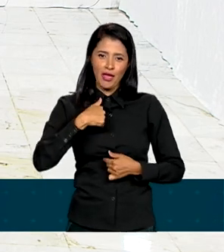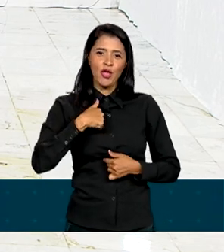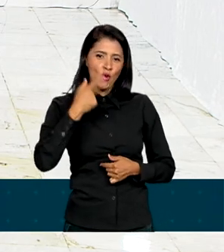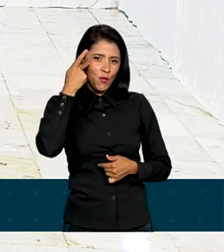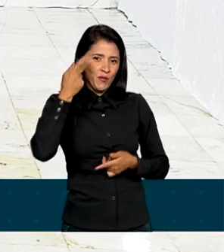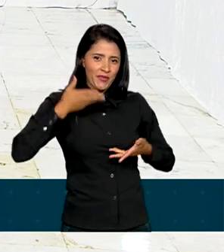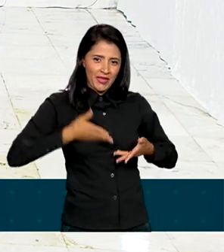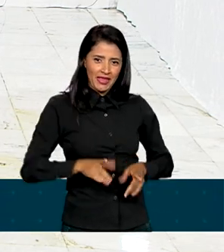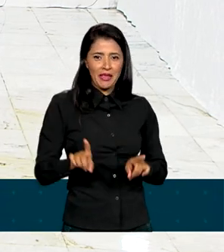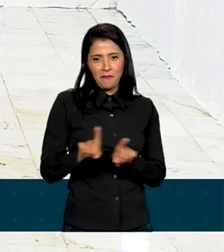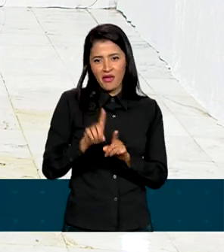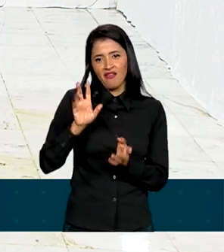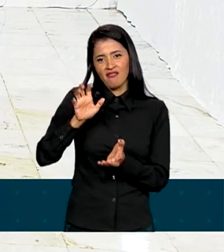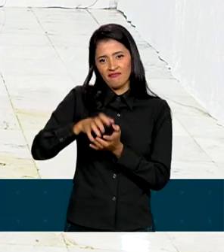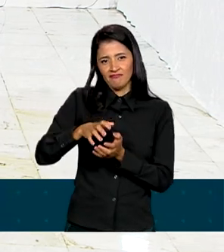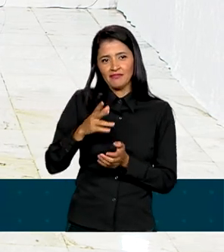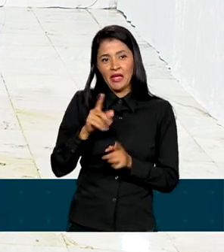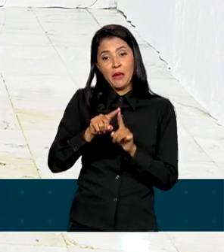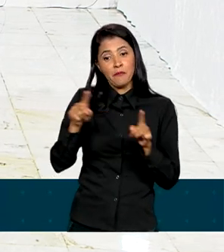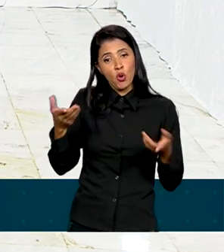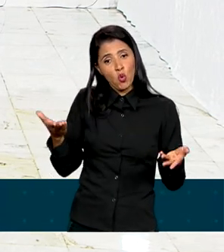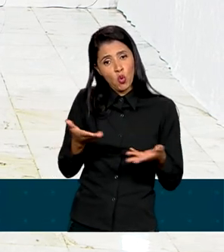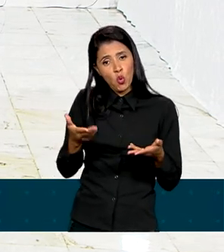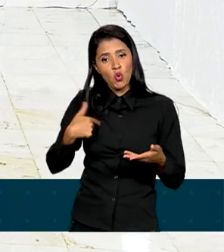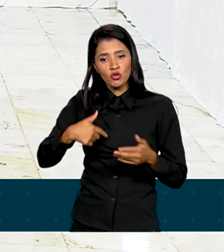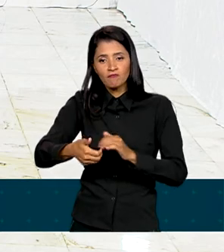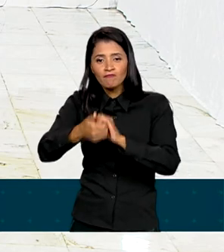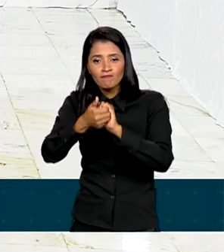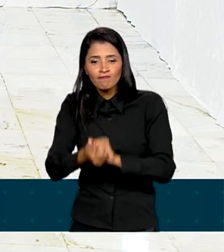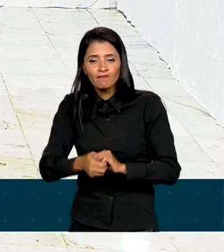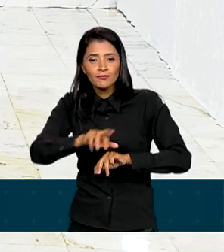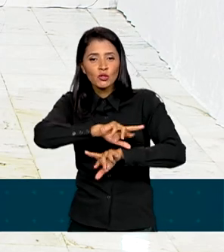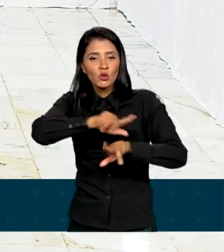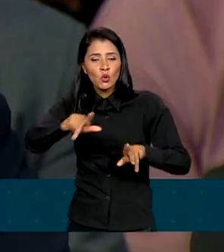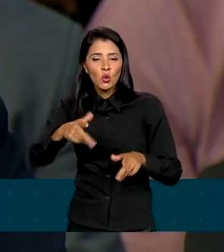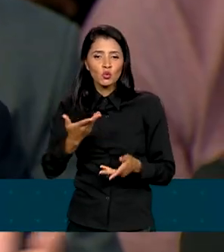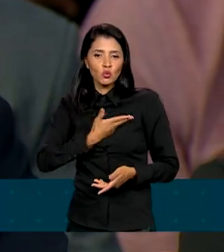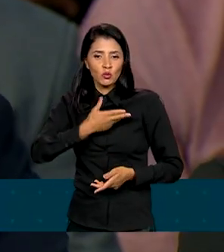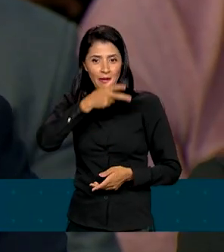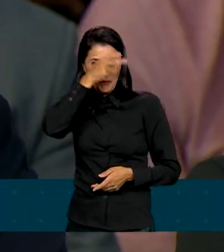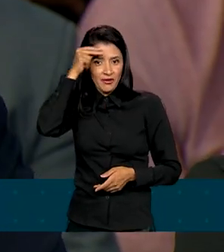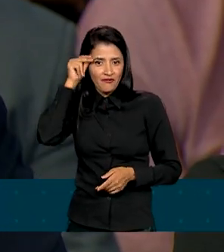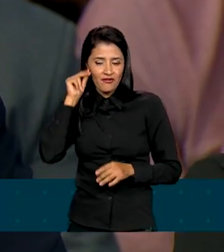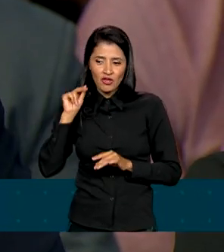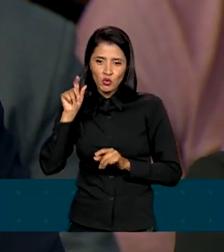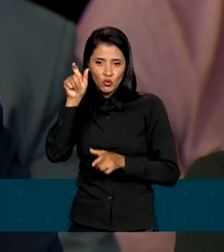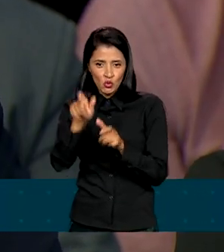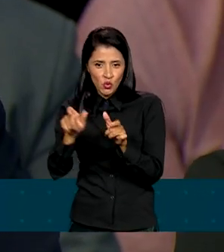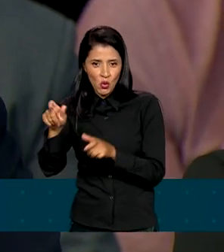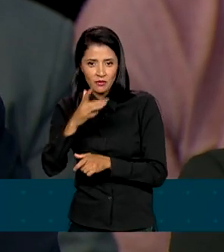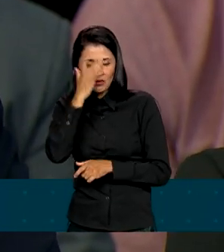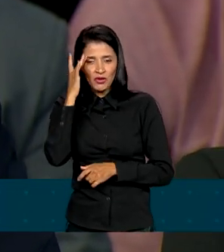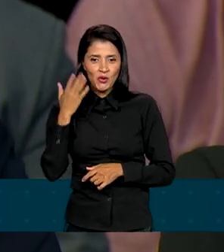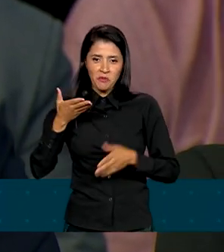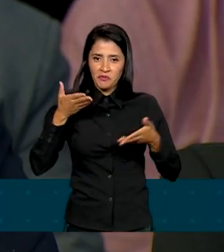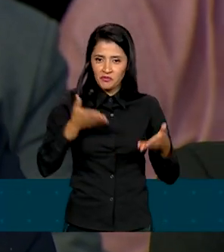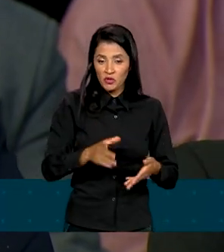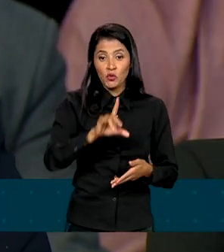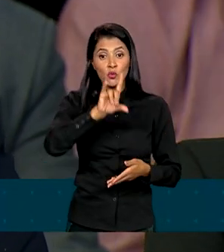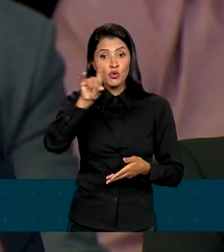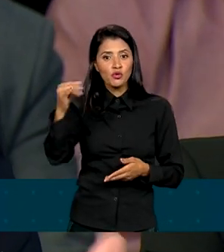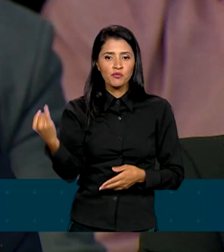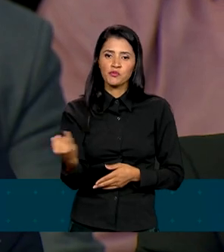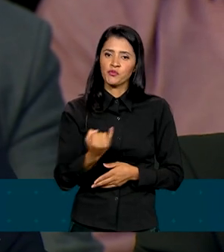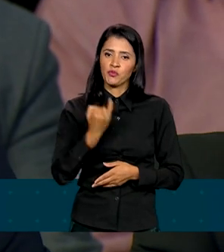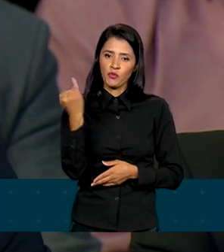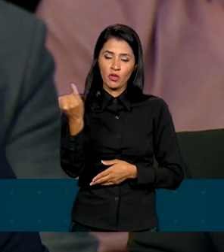cearense, mas queria aqui hoje também saudar todos os colegas prefeitos, todas as autoridades presentes. Dia muito importante,